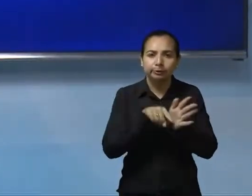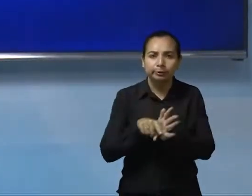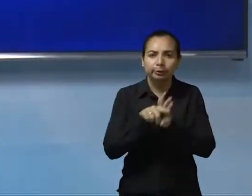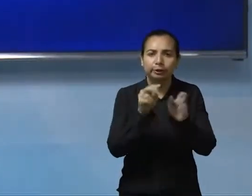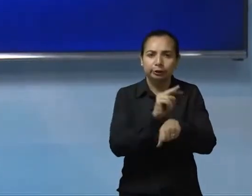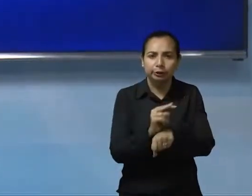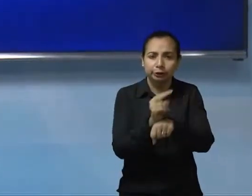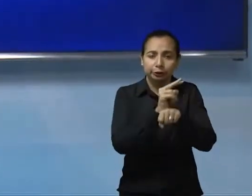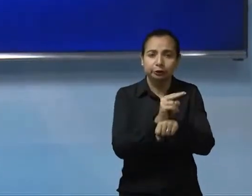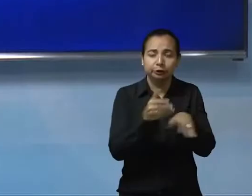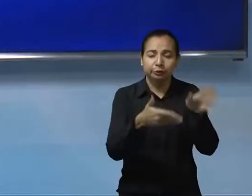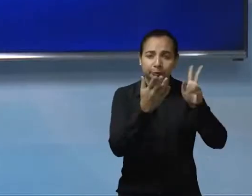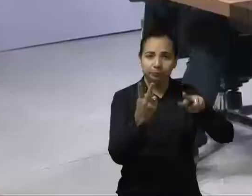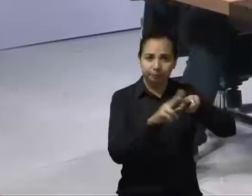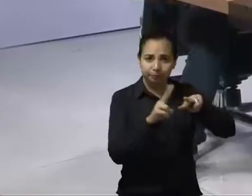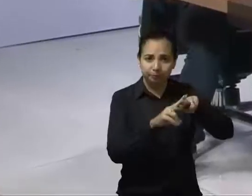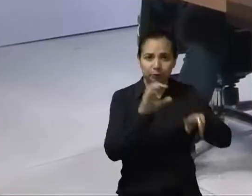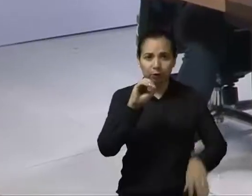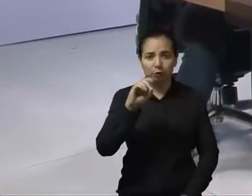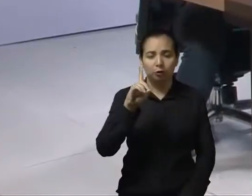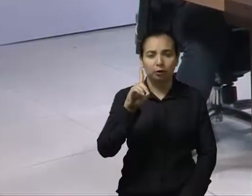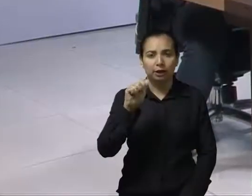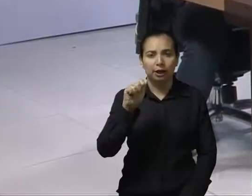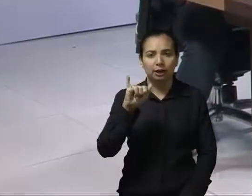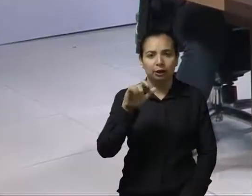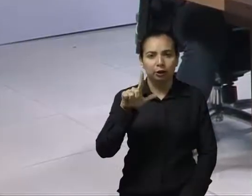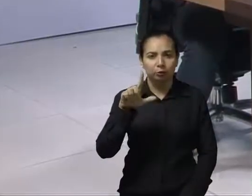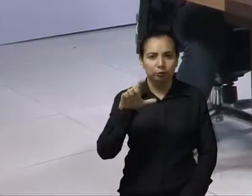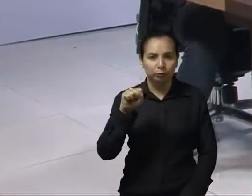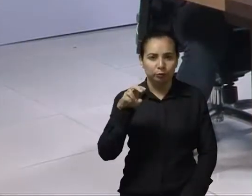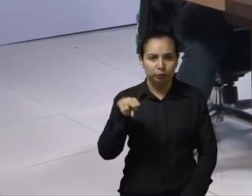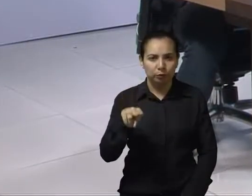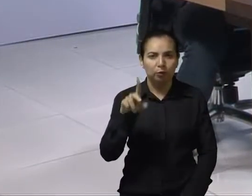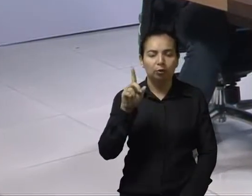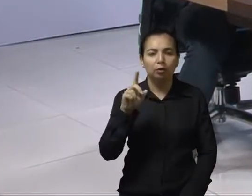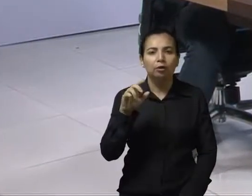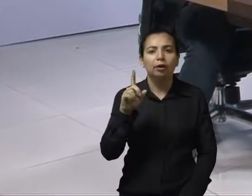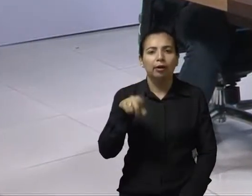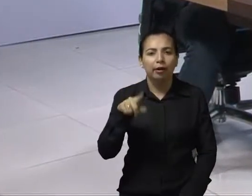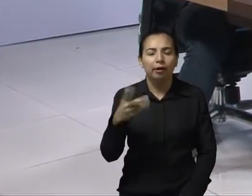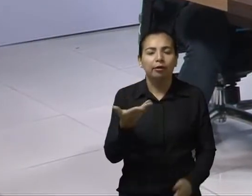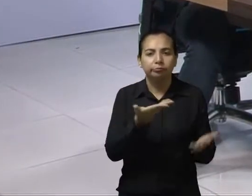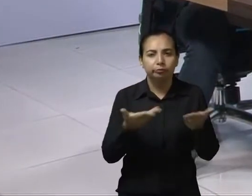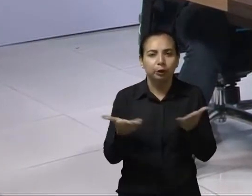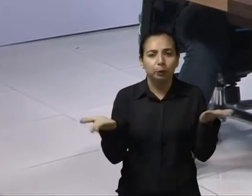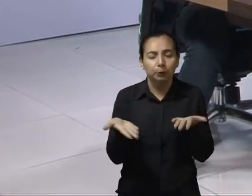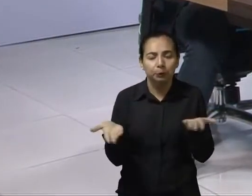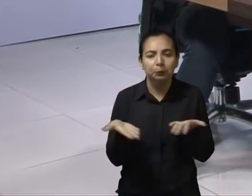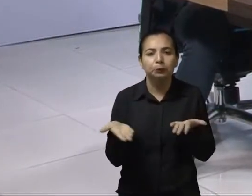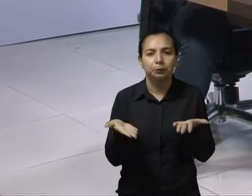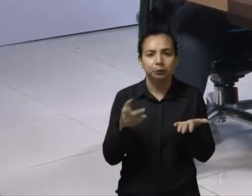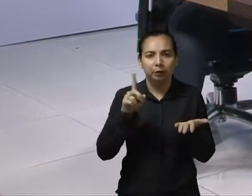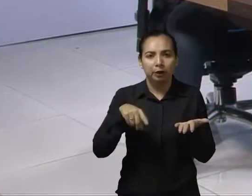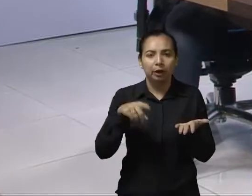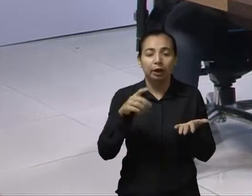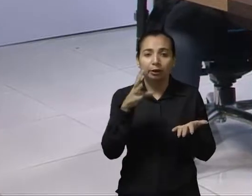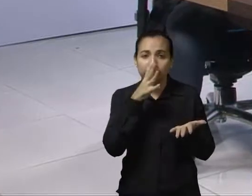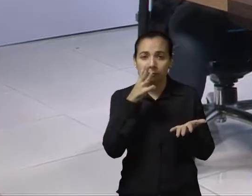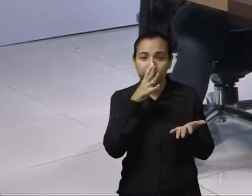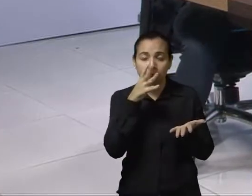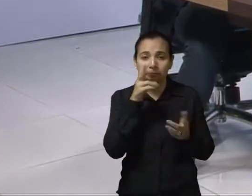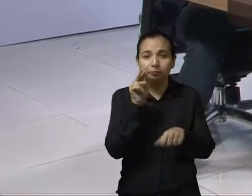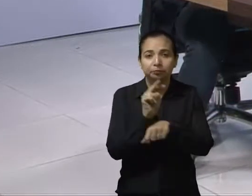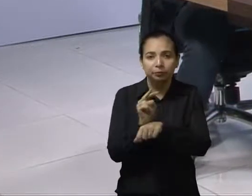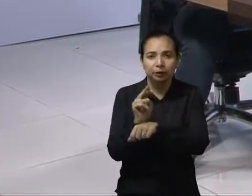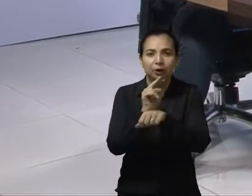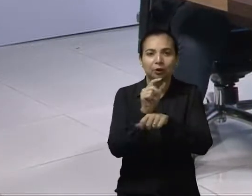agente penitenciário, o Odailson da Silva, que nos dá o prestígio da sua presença, assistindo ao vivo a gravação